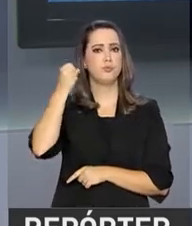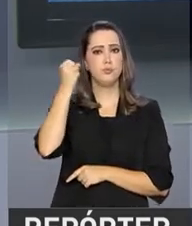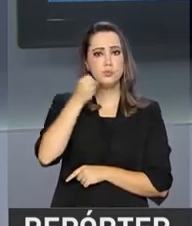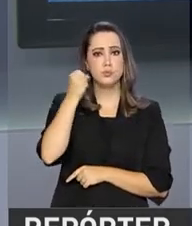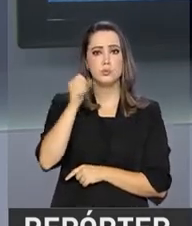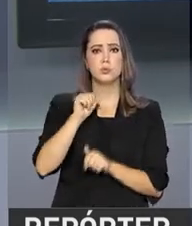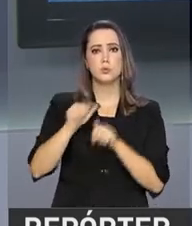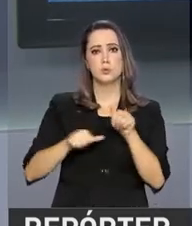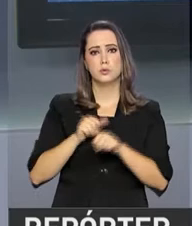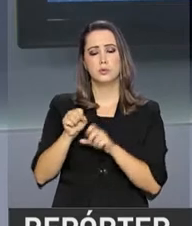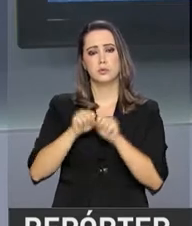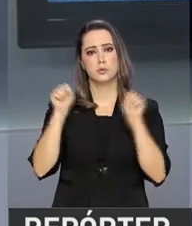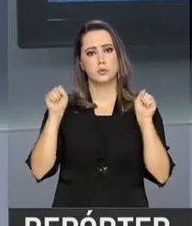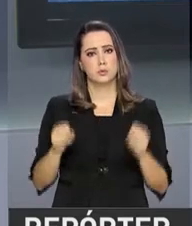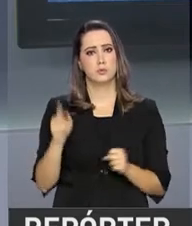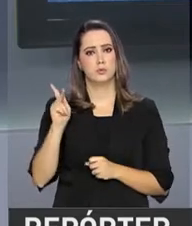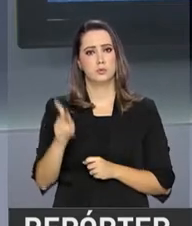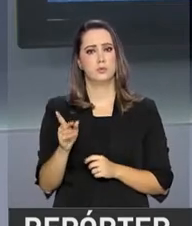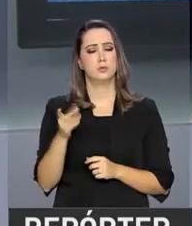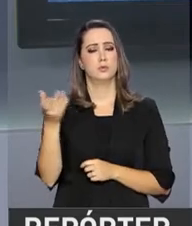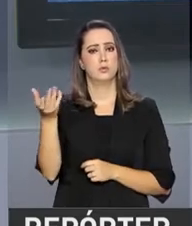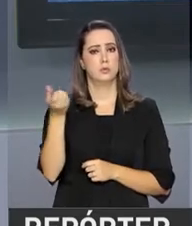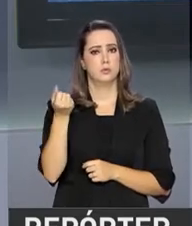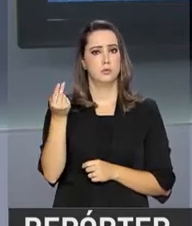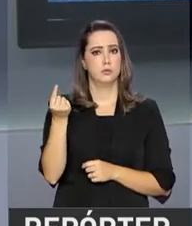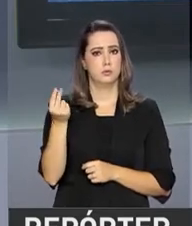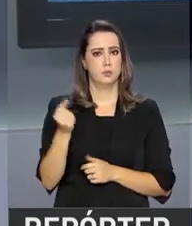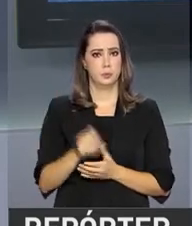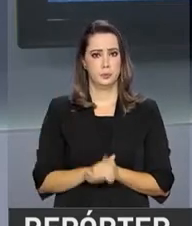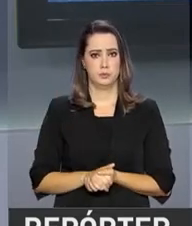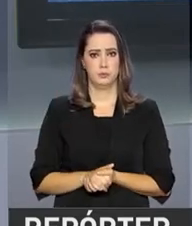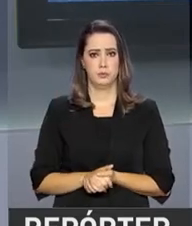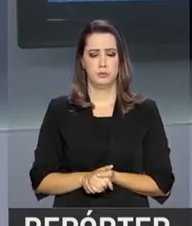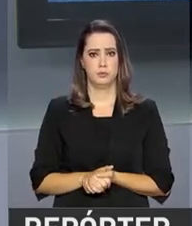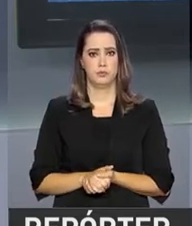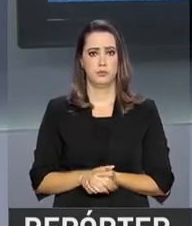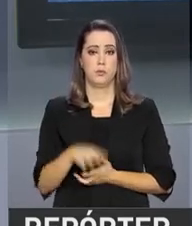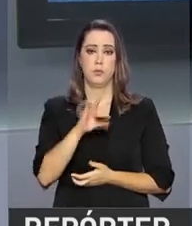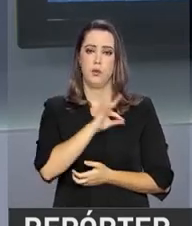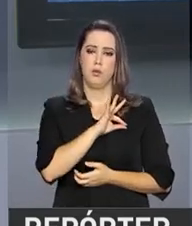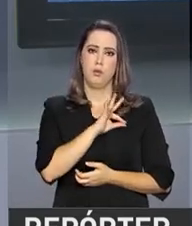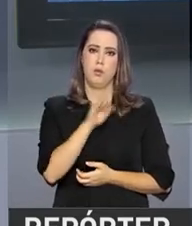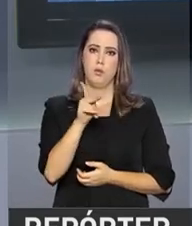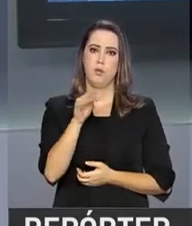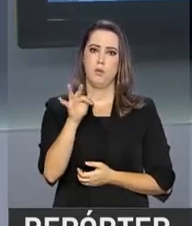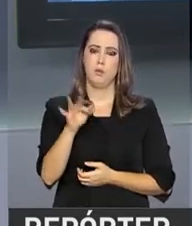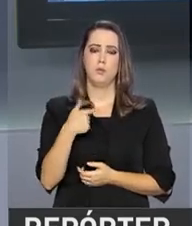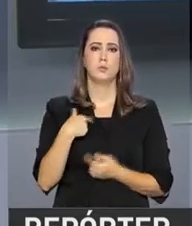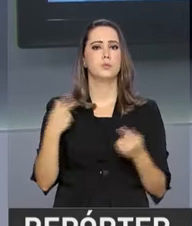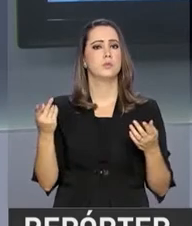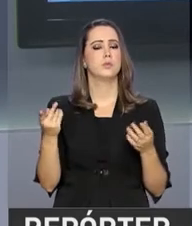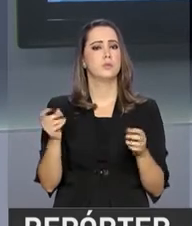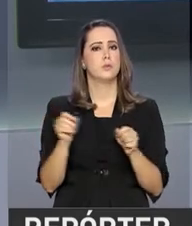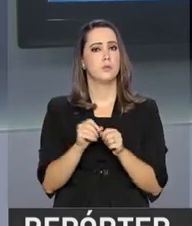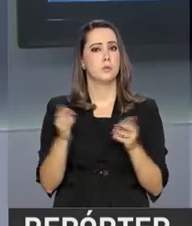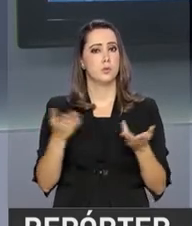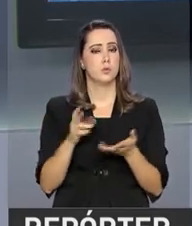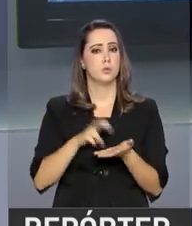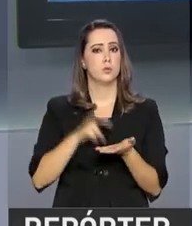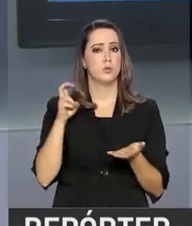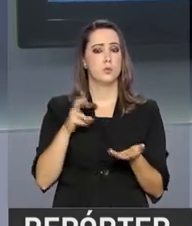de mudar o sistema de aposentadorias e pensões a polícia federal deflagrou na manhã de hoje a operação